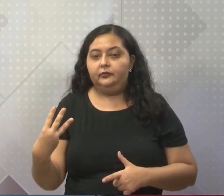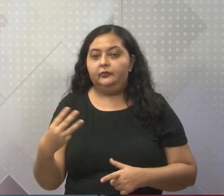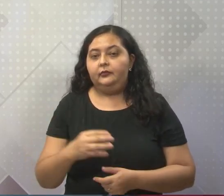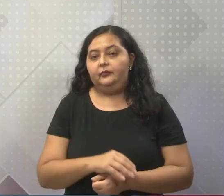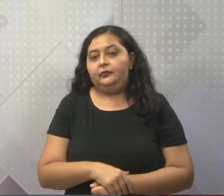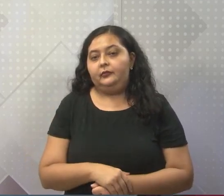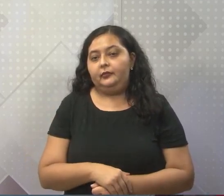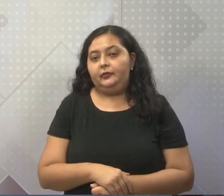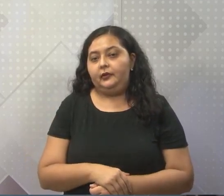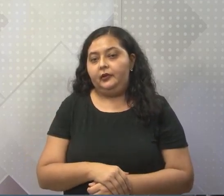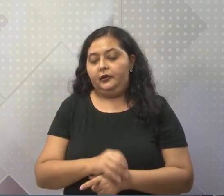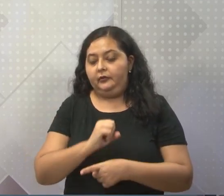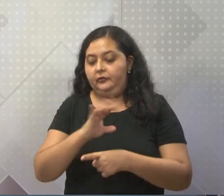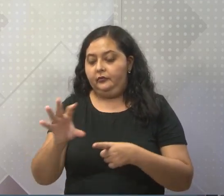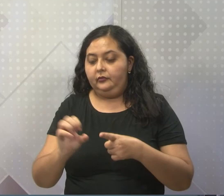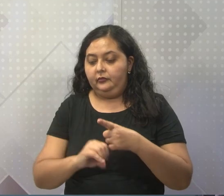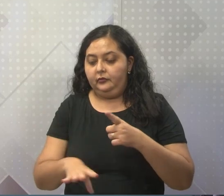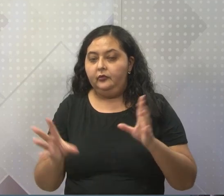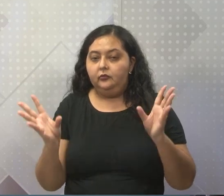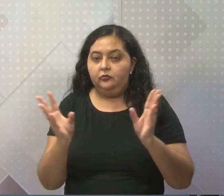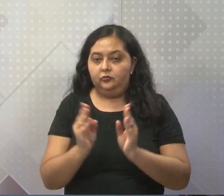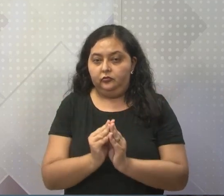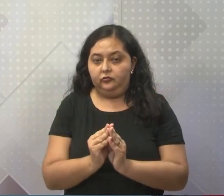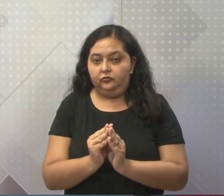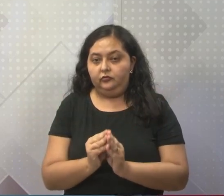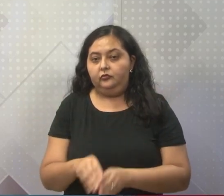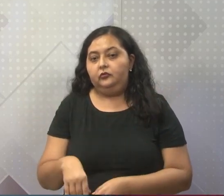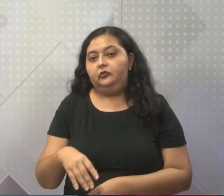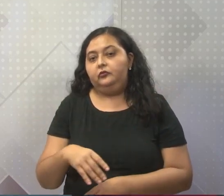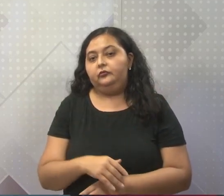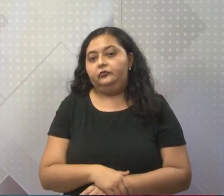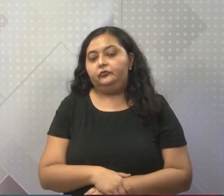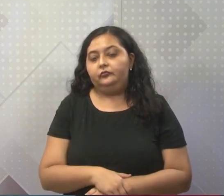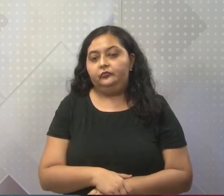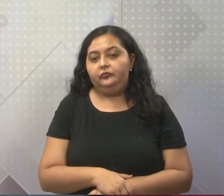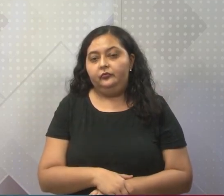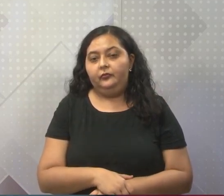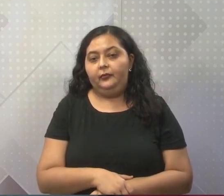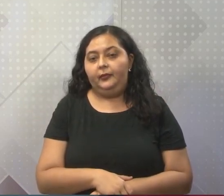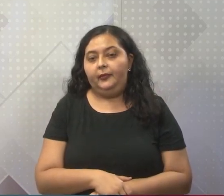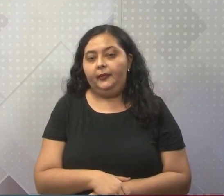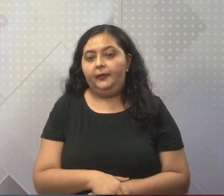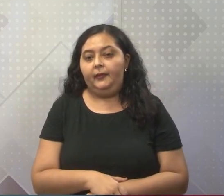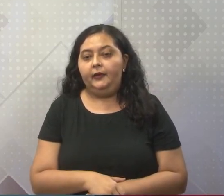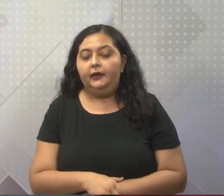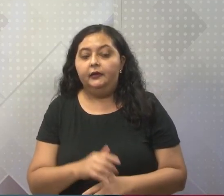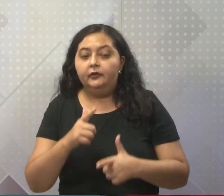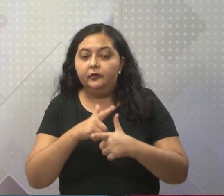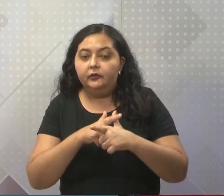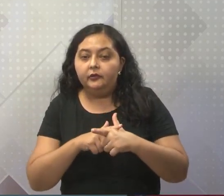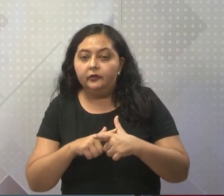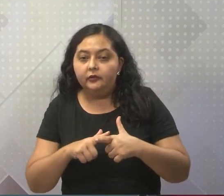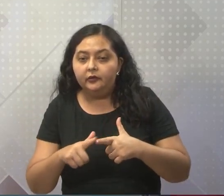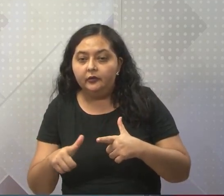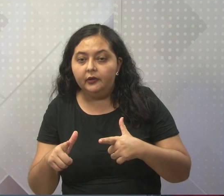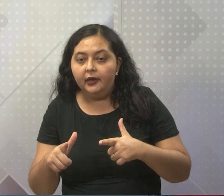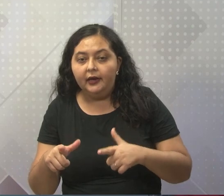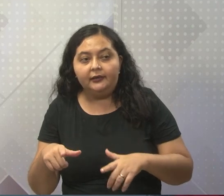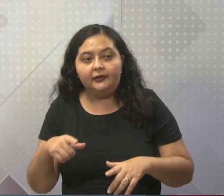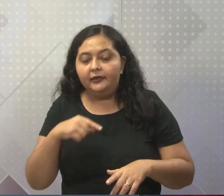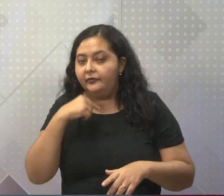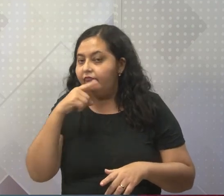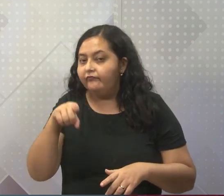nossa fração irredutível. Então, a gente vai dividindo até não